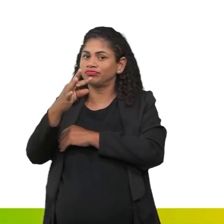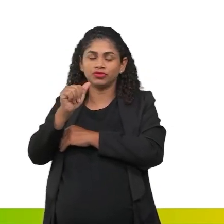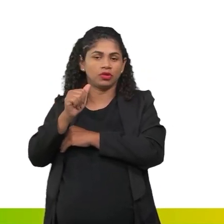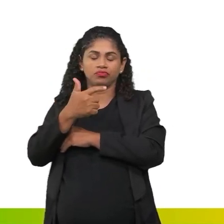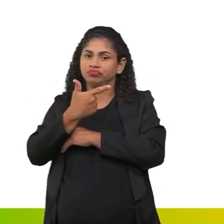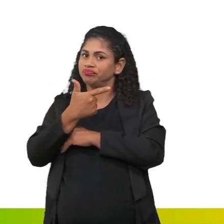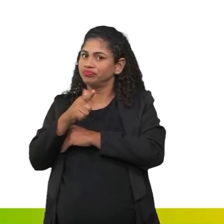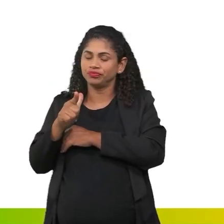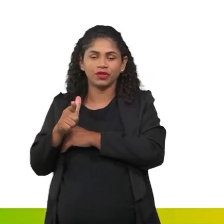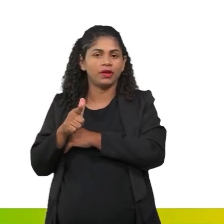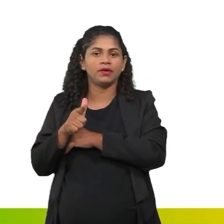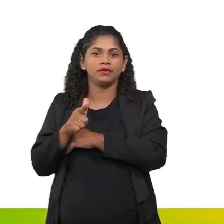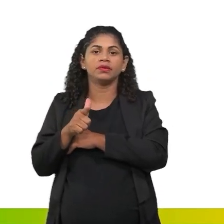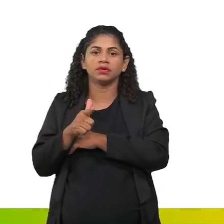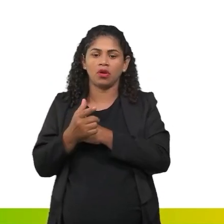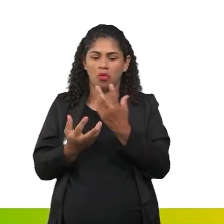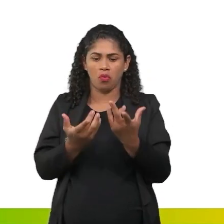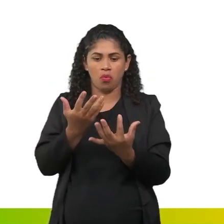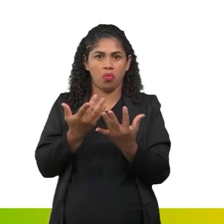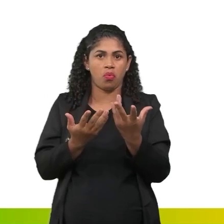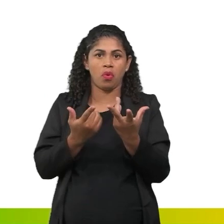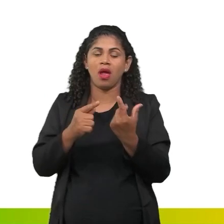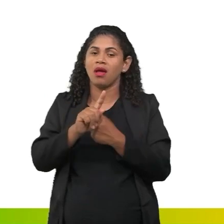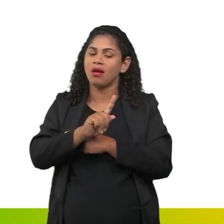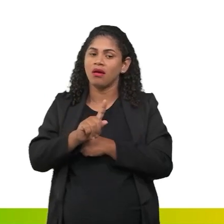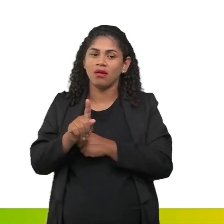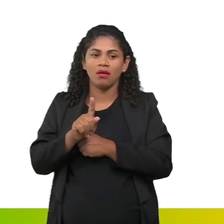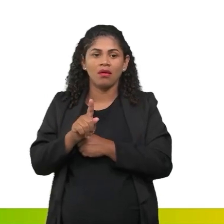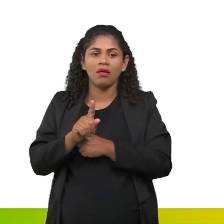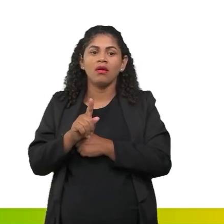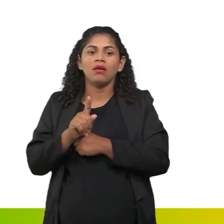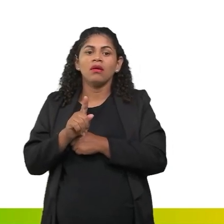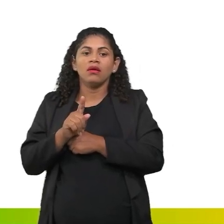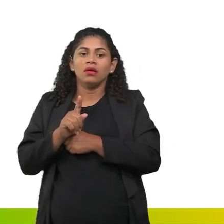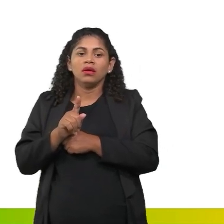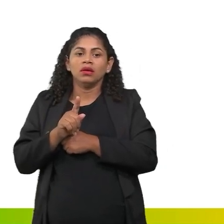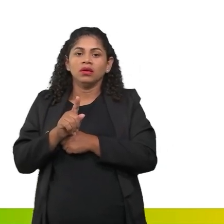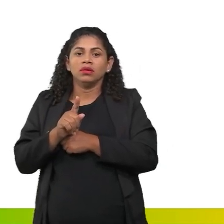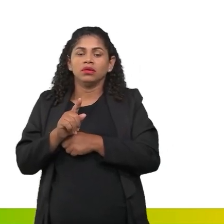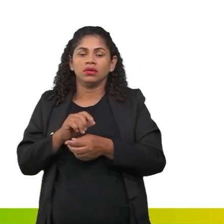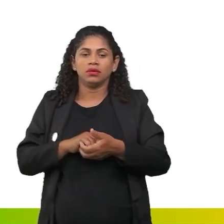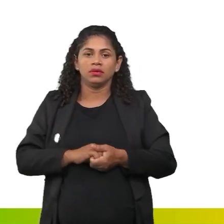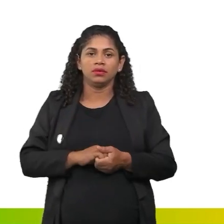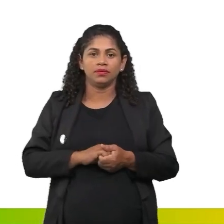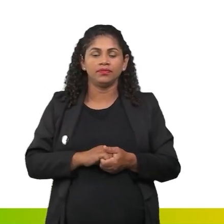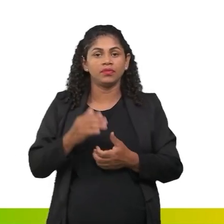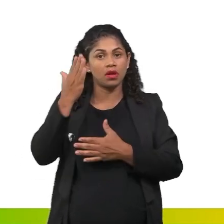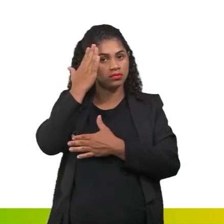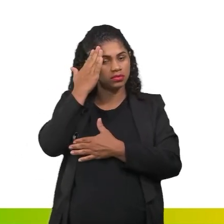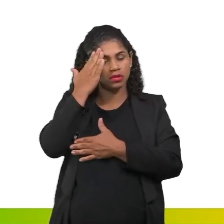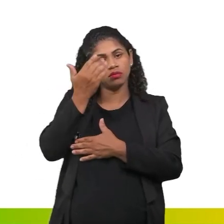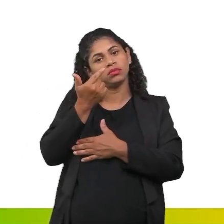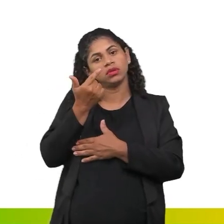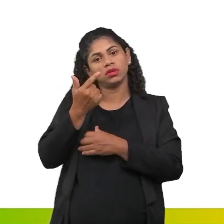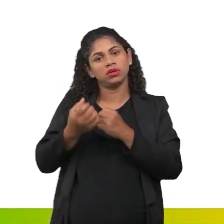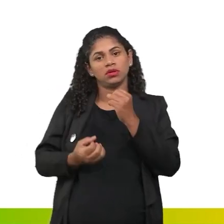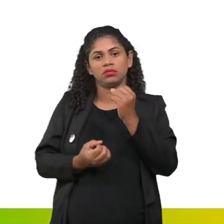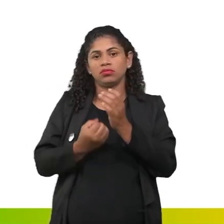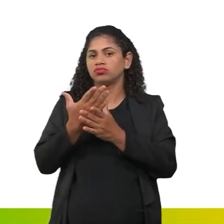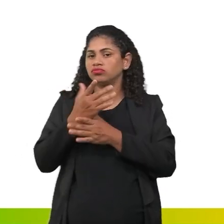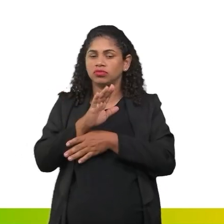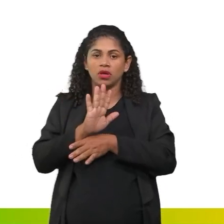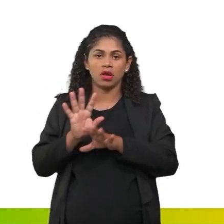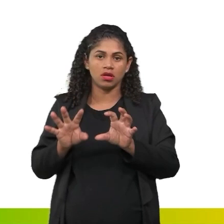combustão, não ocorre queima, né? Então, combustão seria a queima e a gente sabe que isso não ocorre ali na produção do